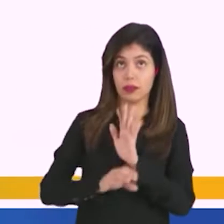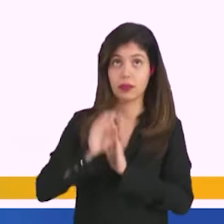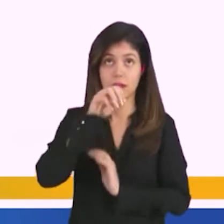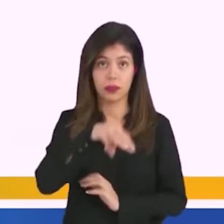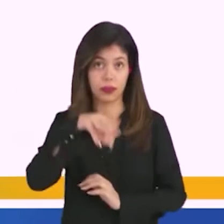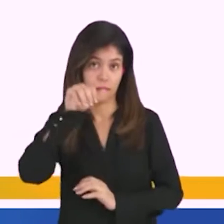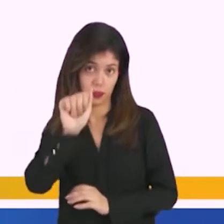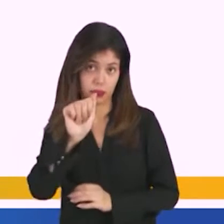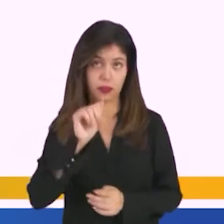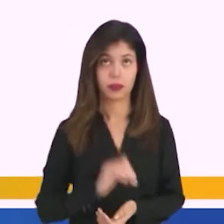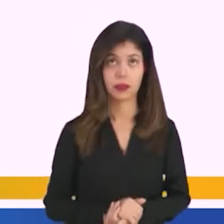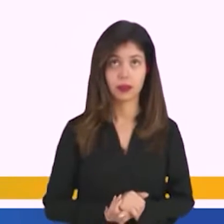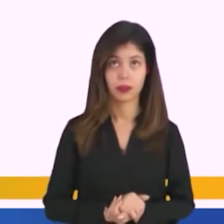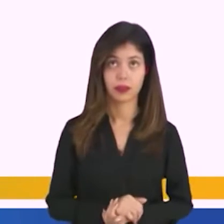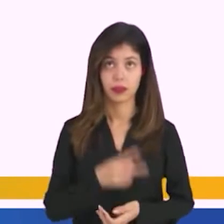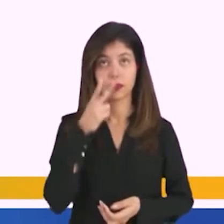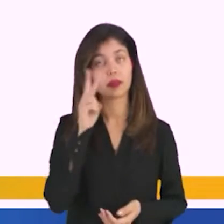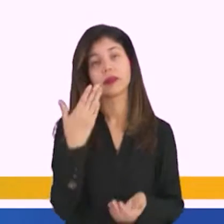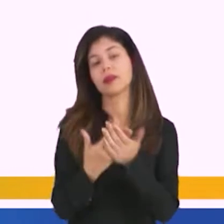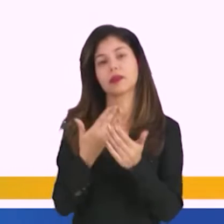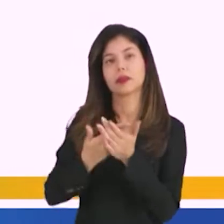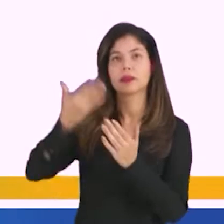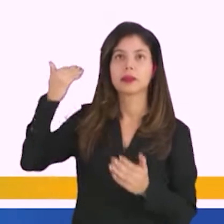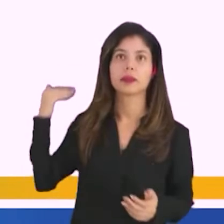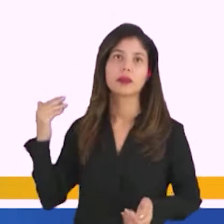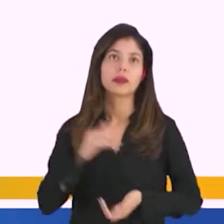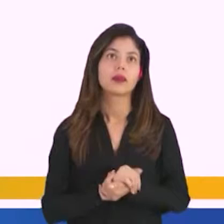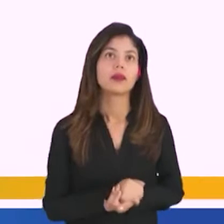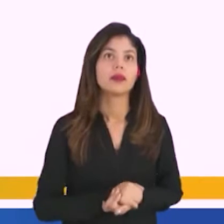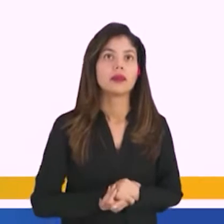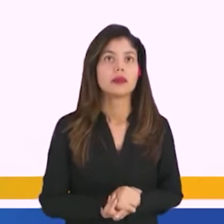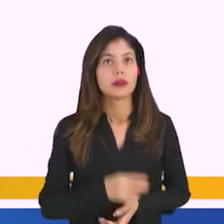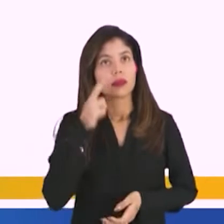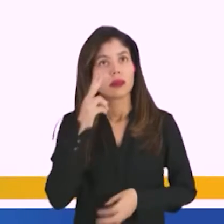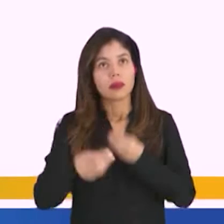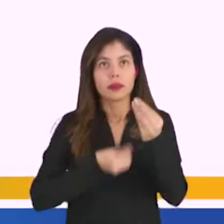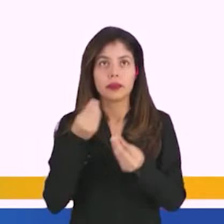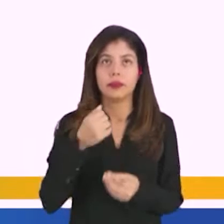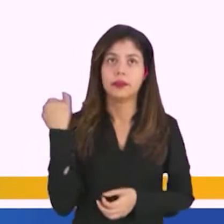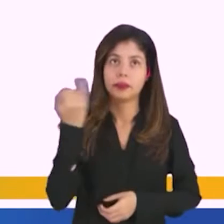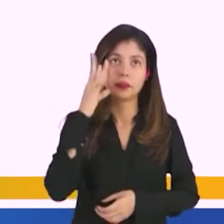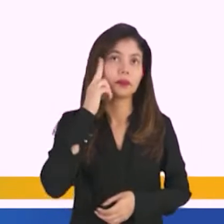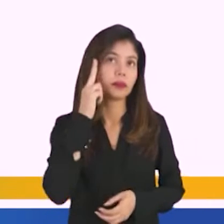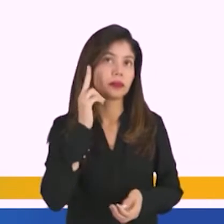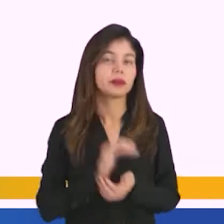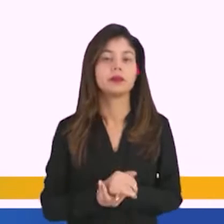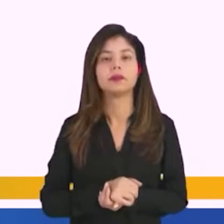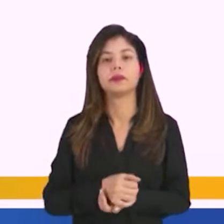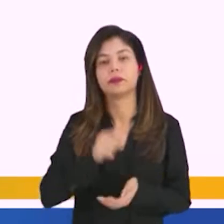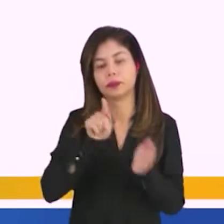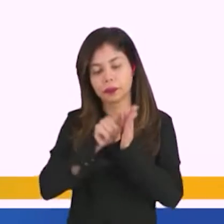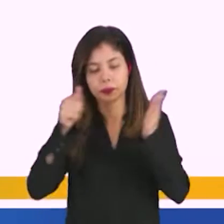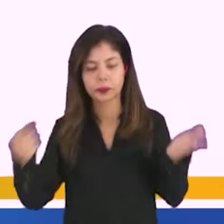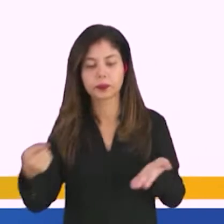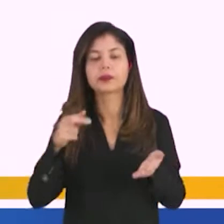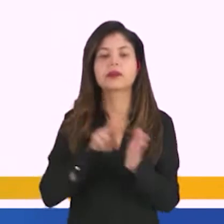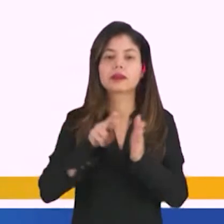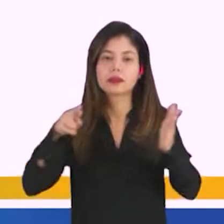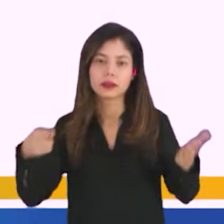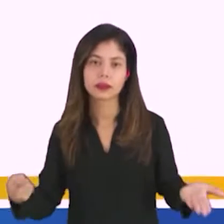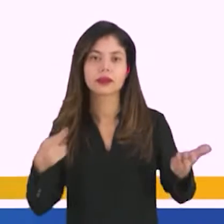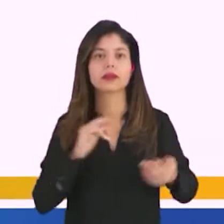conceito aí de média aritmética que nós vimos na nossa aula anterior. Então, como vimos, é muito comum nos jornais, nas